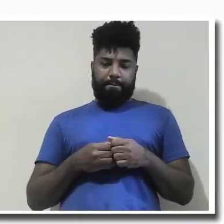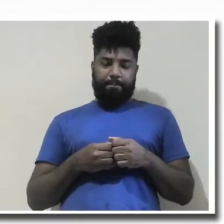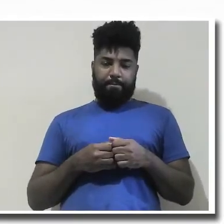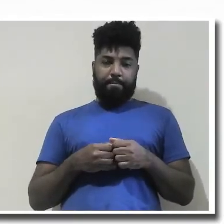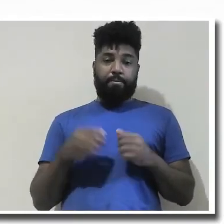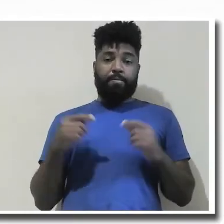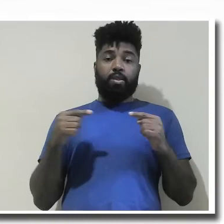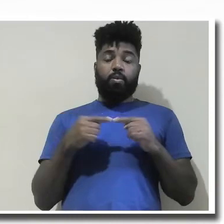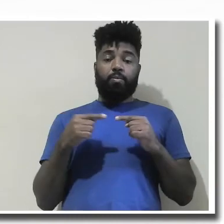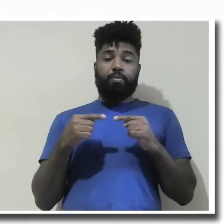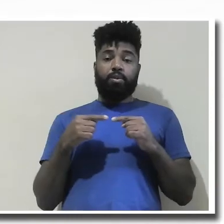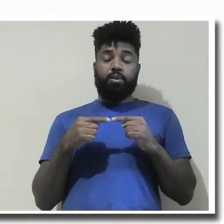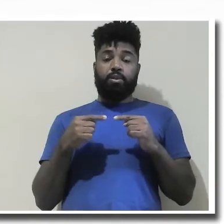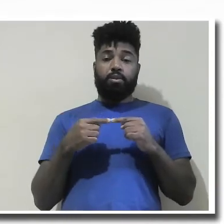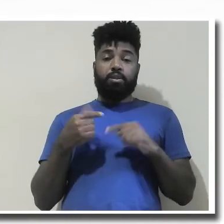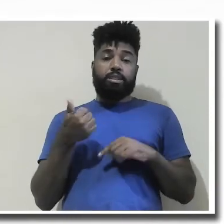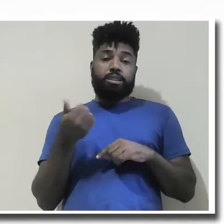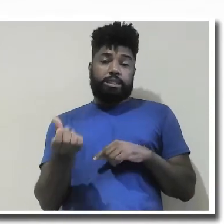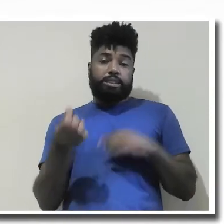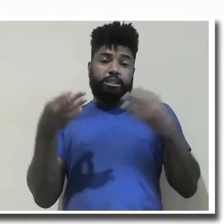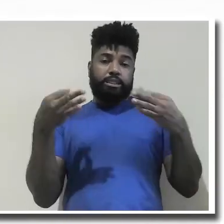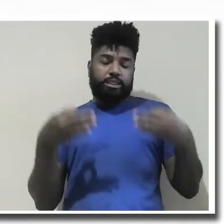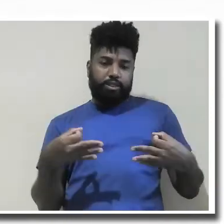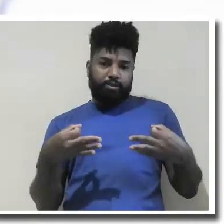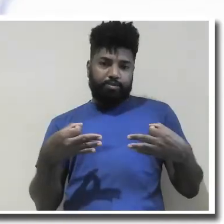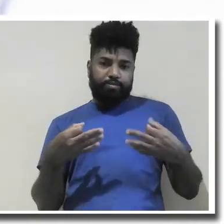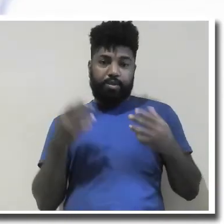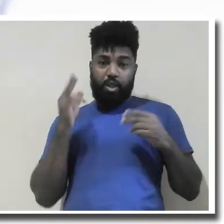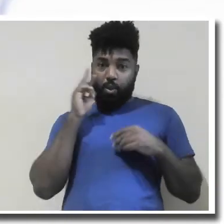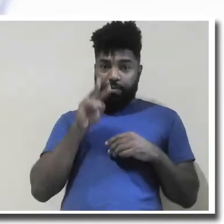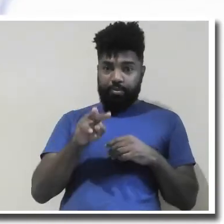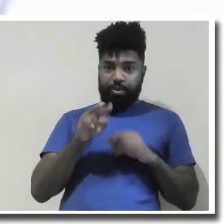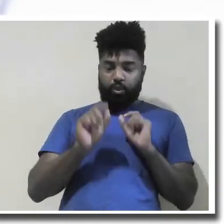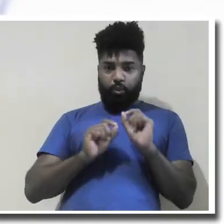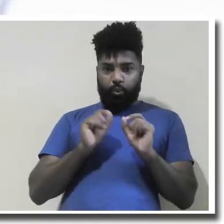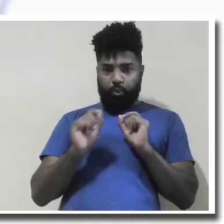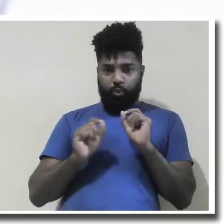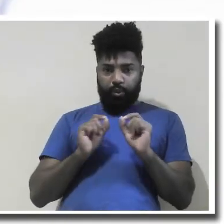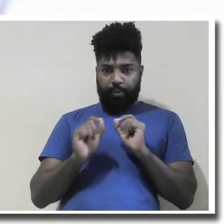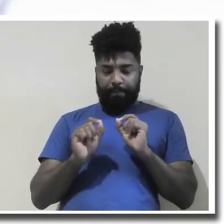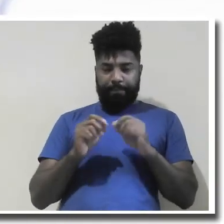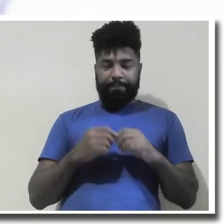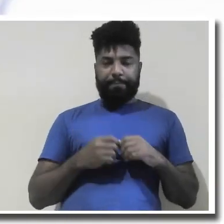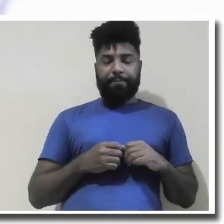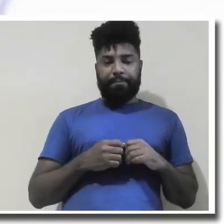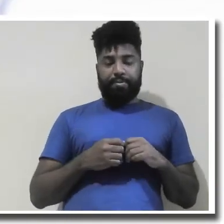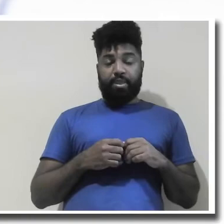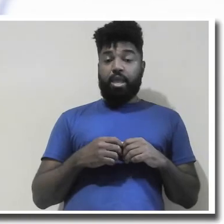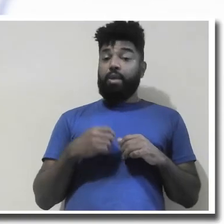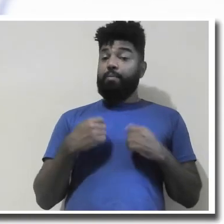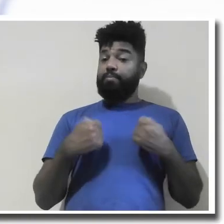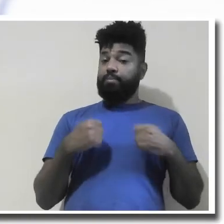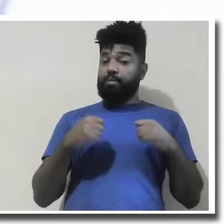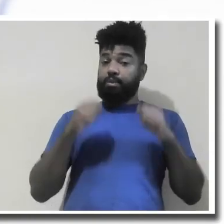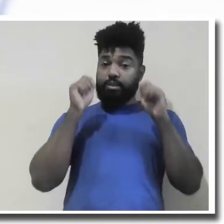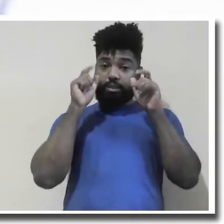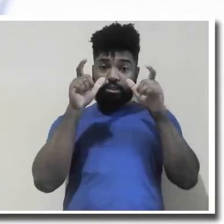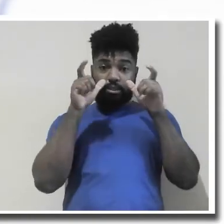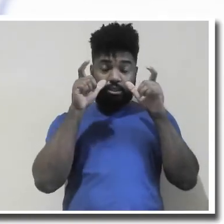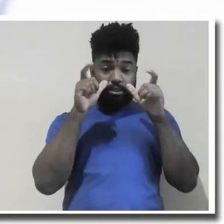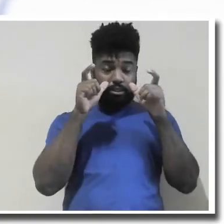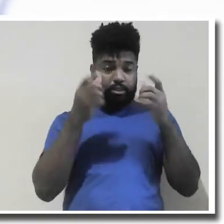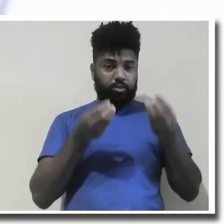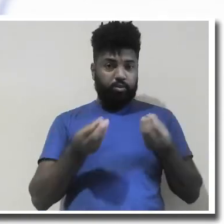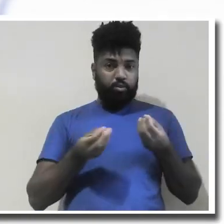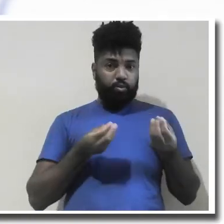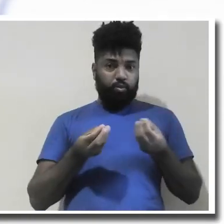for igual a 16. Observemos que devemos tomar cuidado